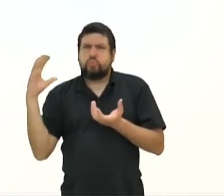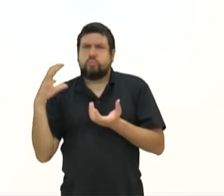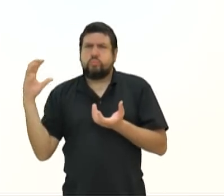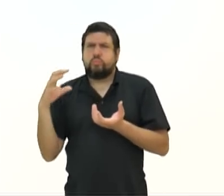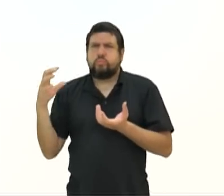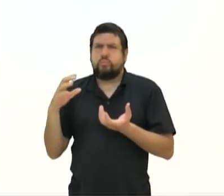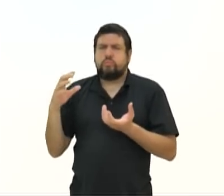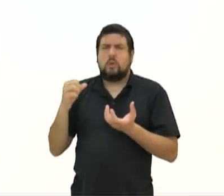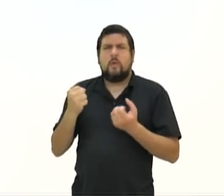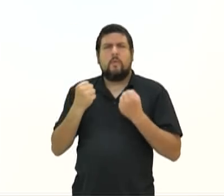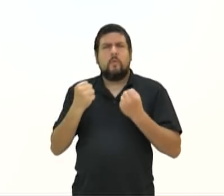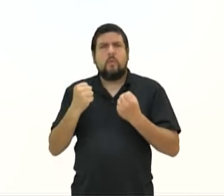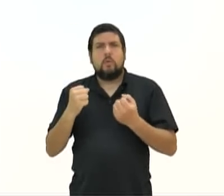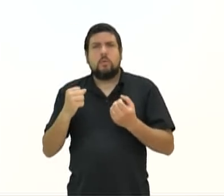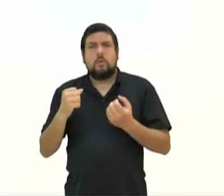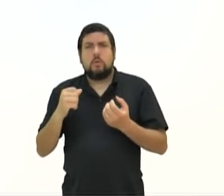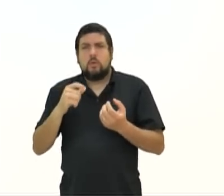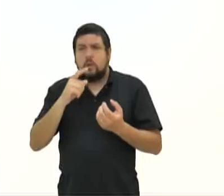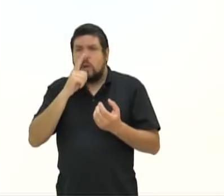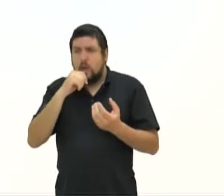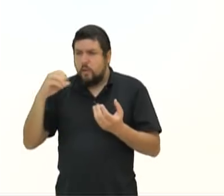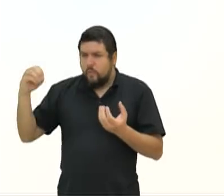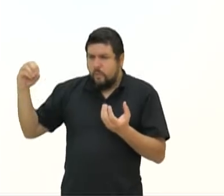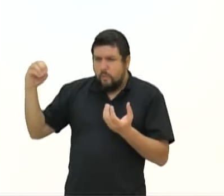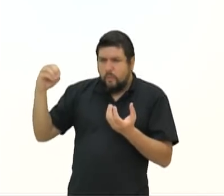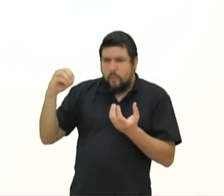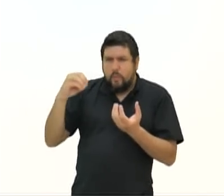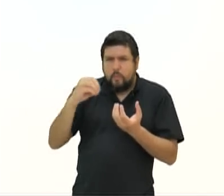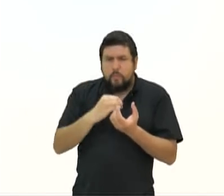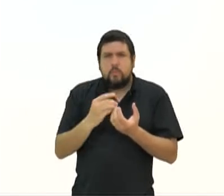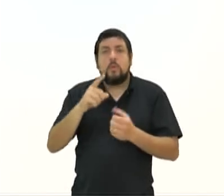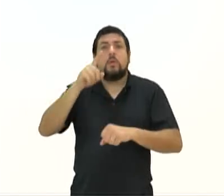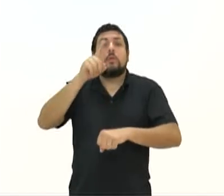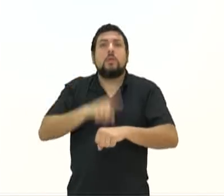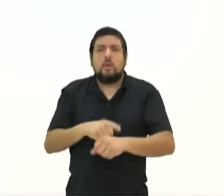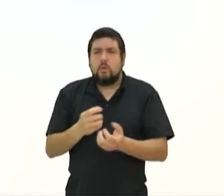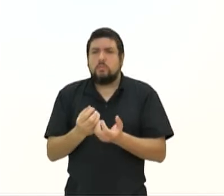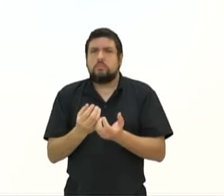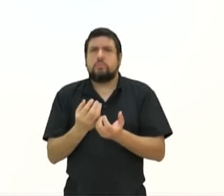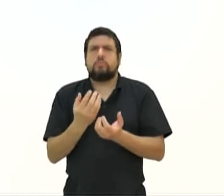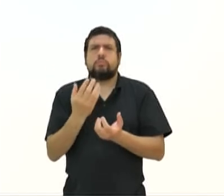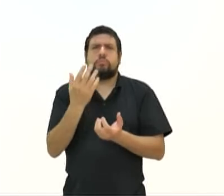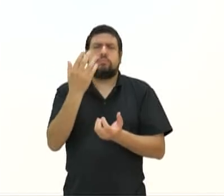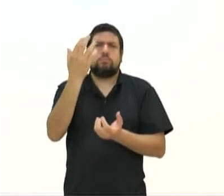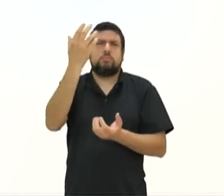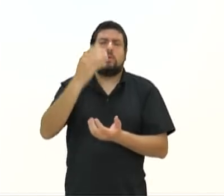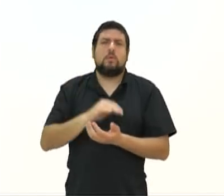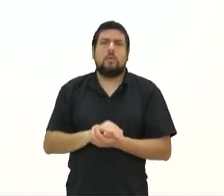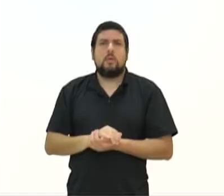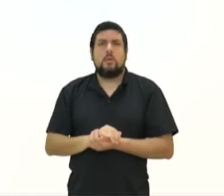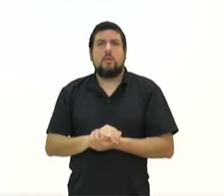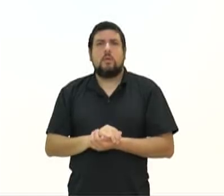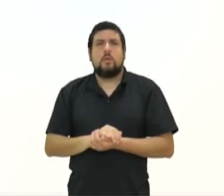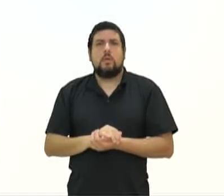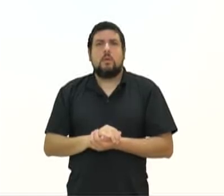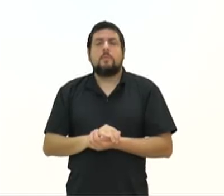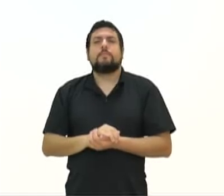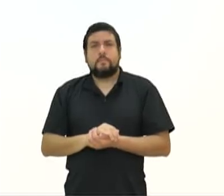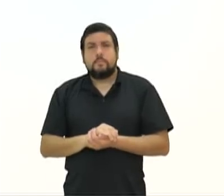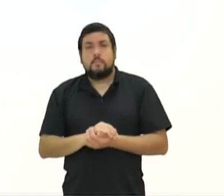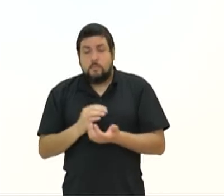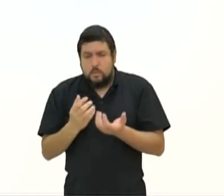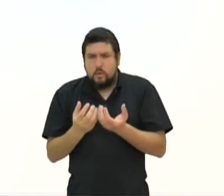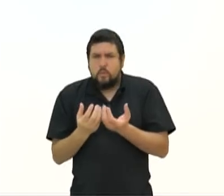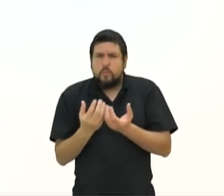nos cristalzinhos, ela evaporava muito rápido. Além de evaporar muito rápido, essas nuvens